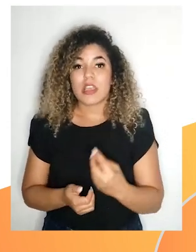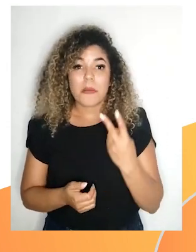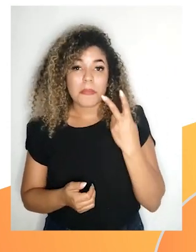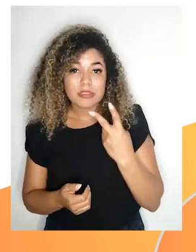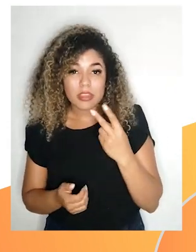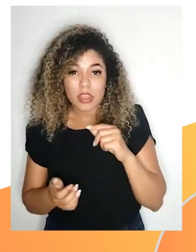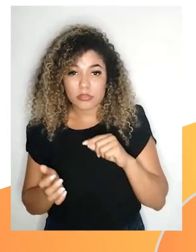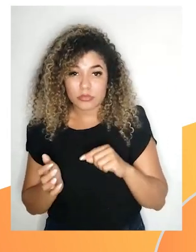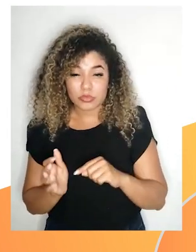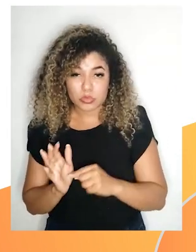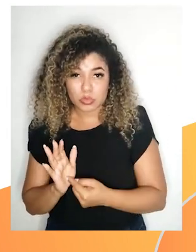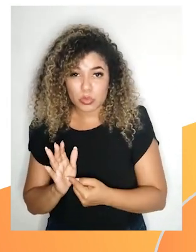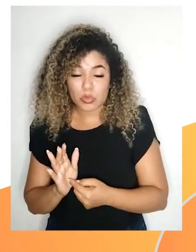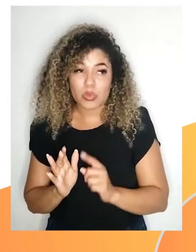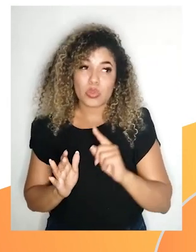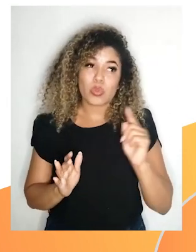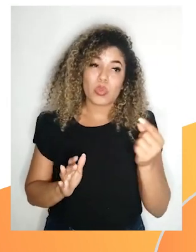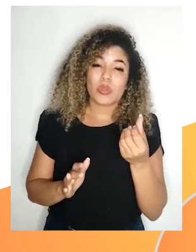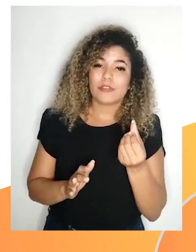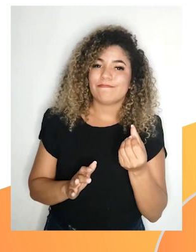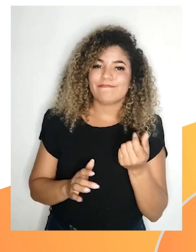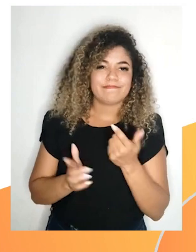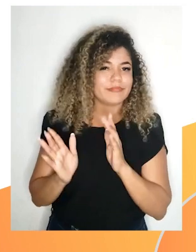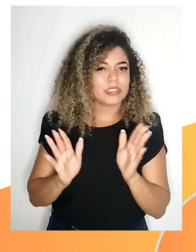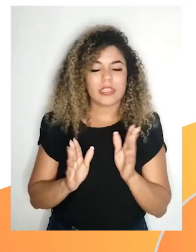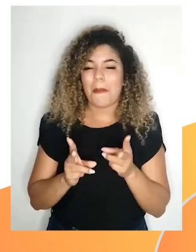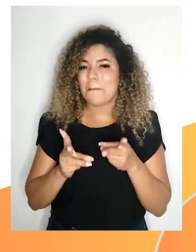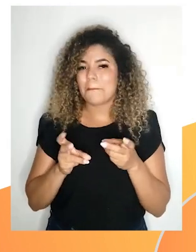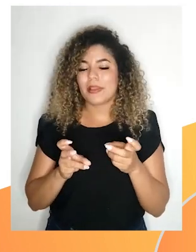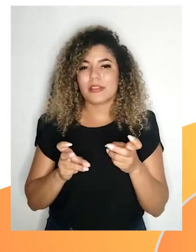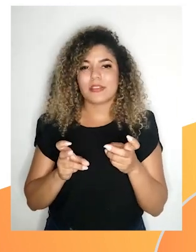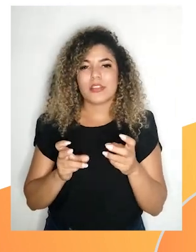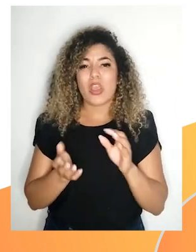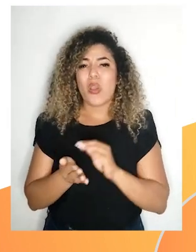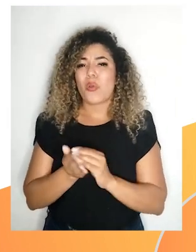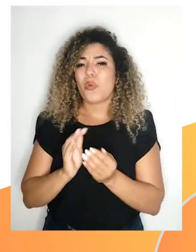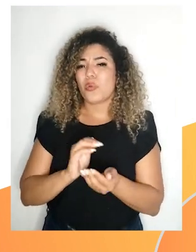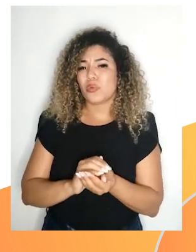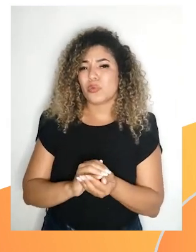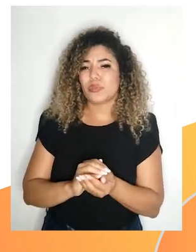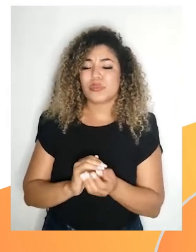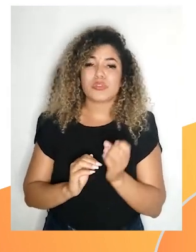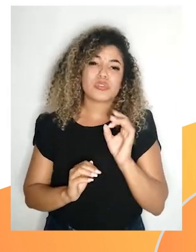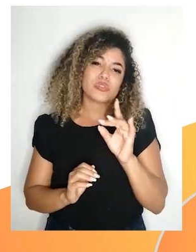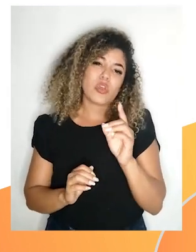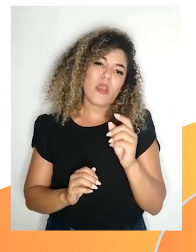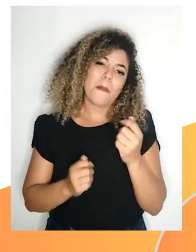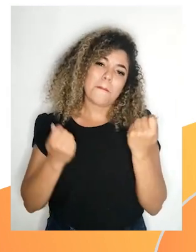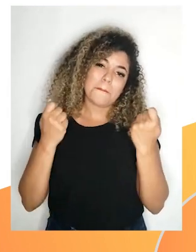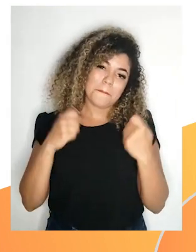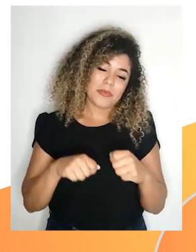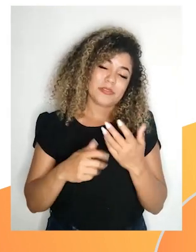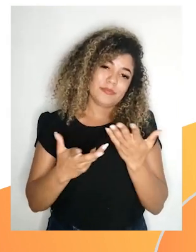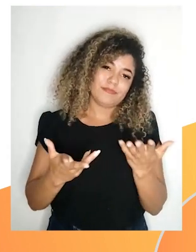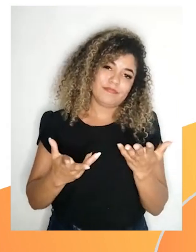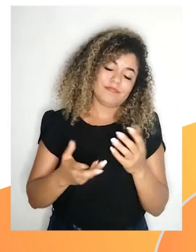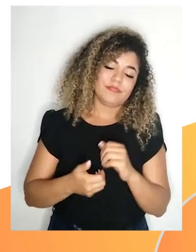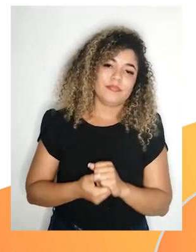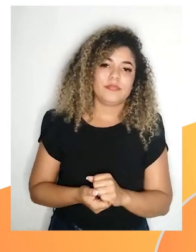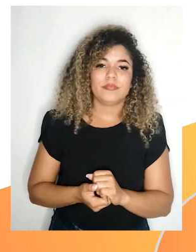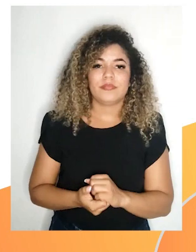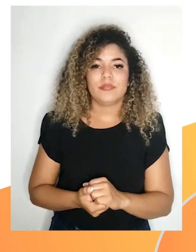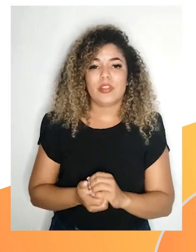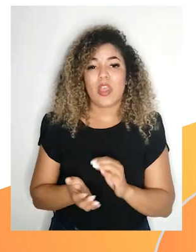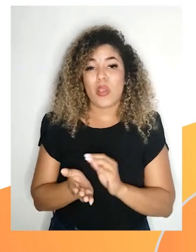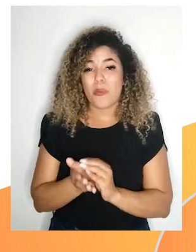2 e o outro ser 1, já vai para 3, né? Então, já dá para perceber que para o cuscuz, essas são as possibilidades possíveis, né? Então, para